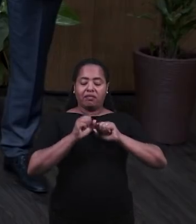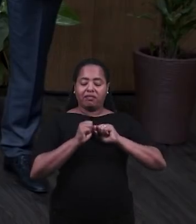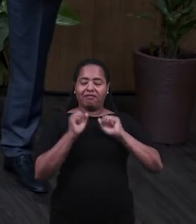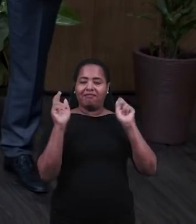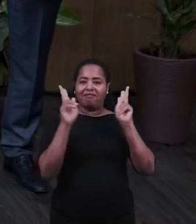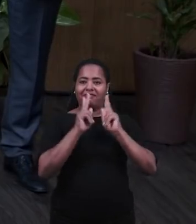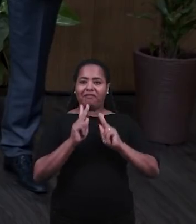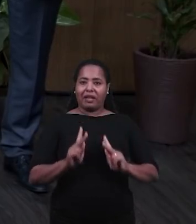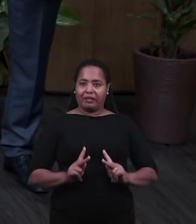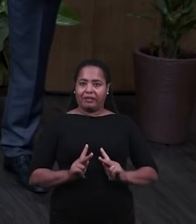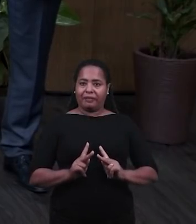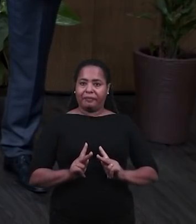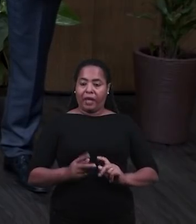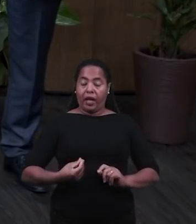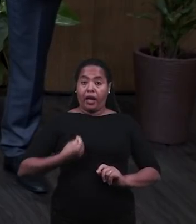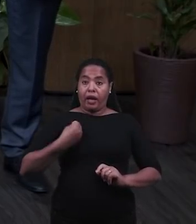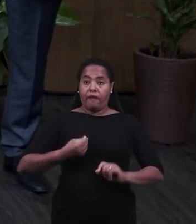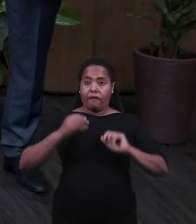transforma a vida do homem,